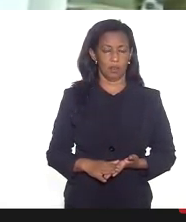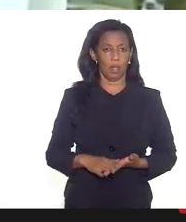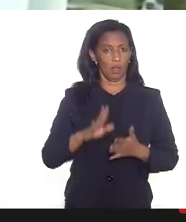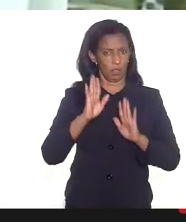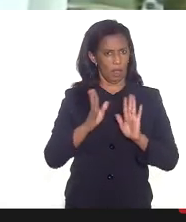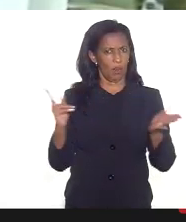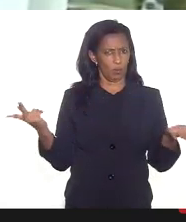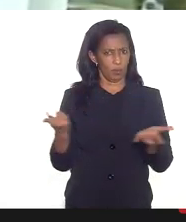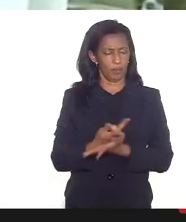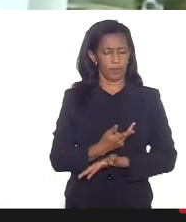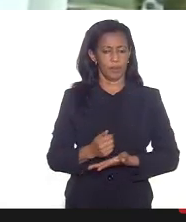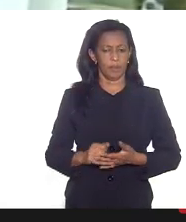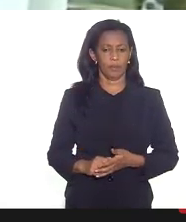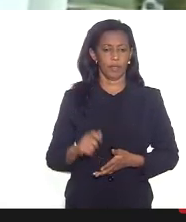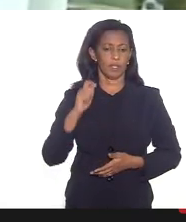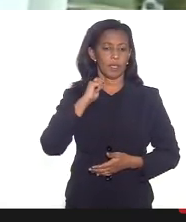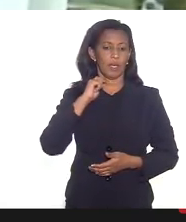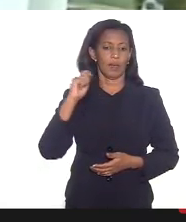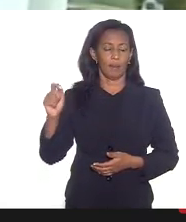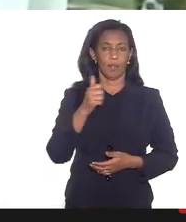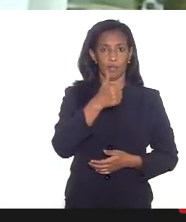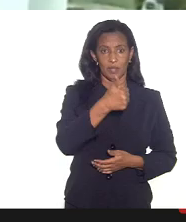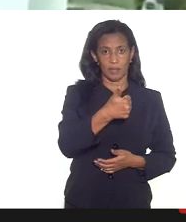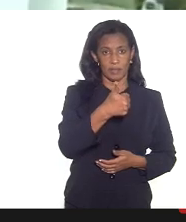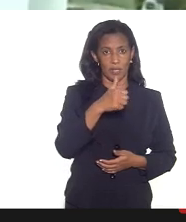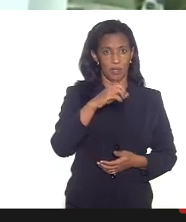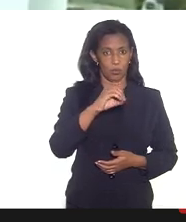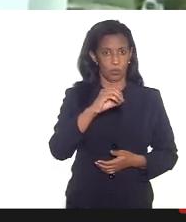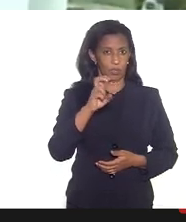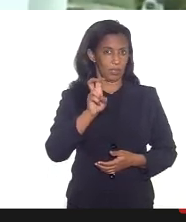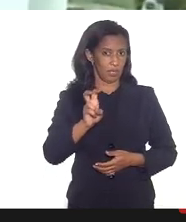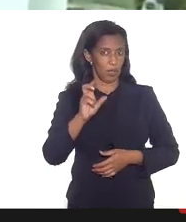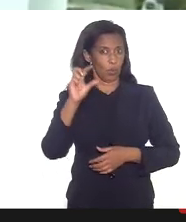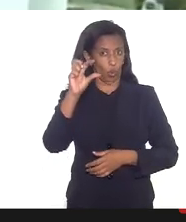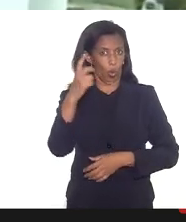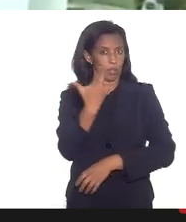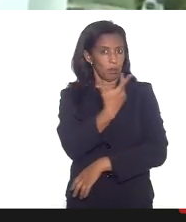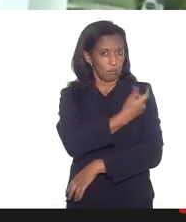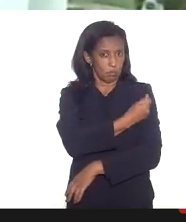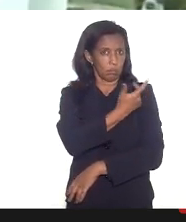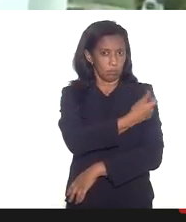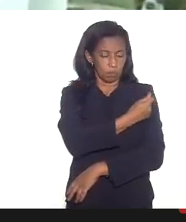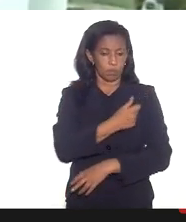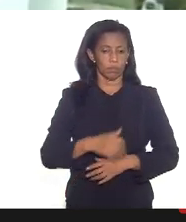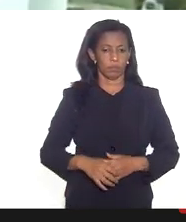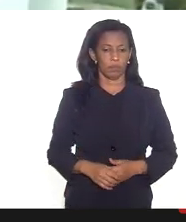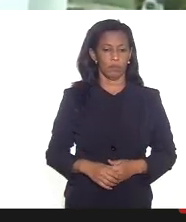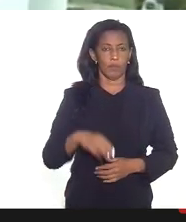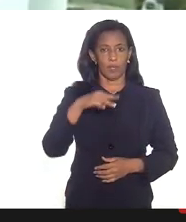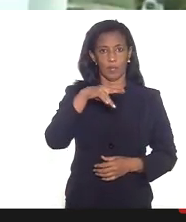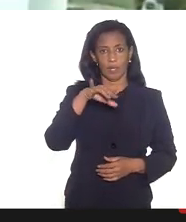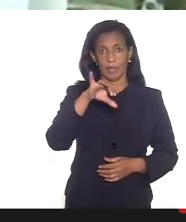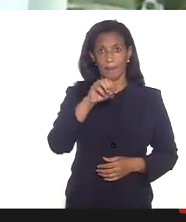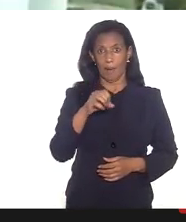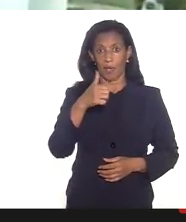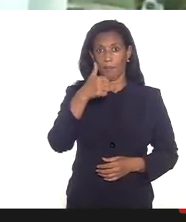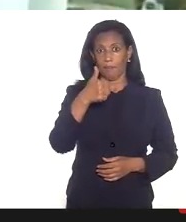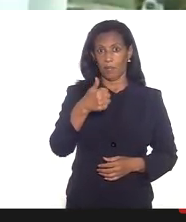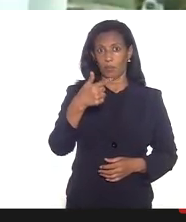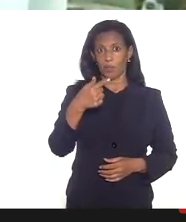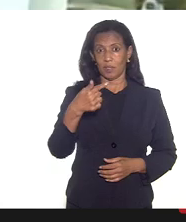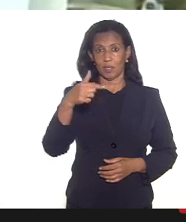acontecendo Então em abril se abre cinco doses aplicadas em maio